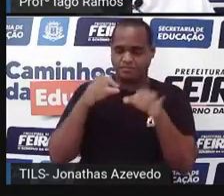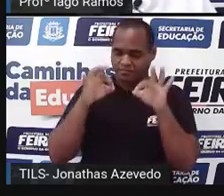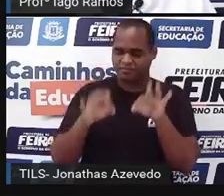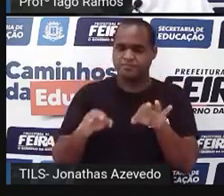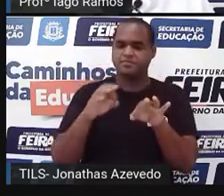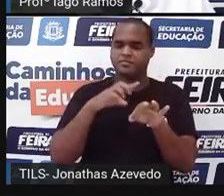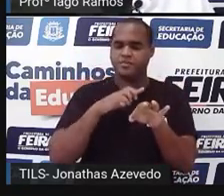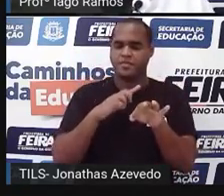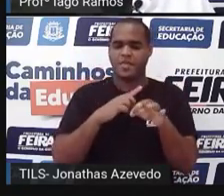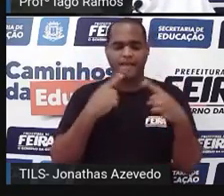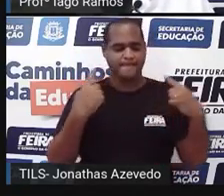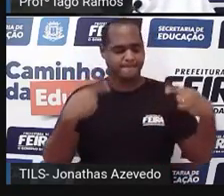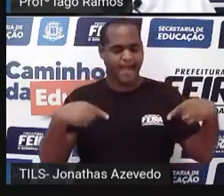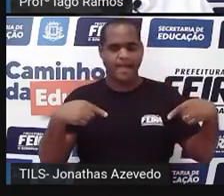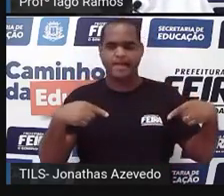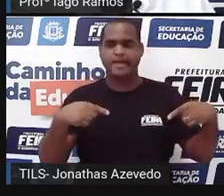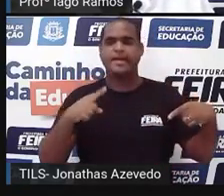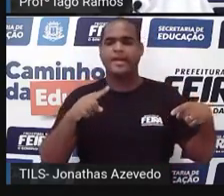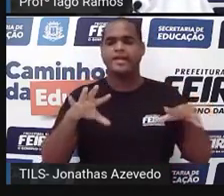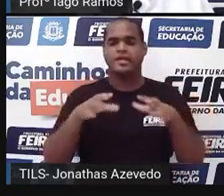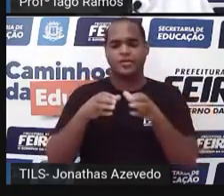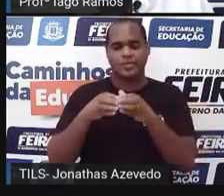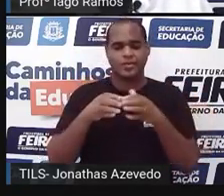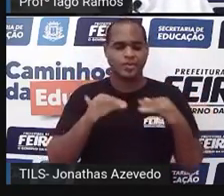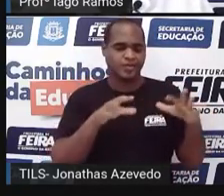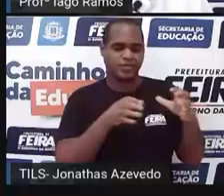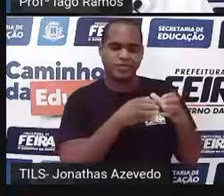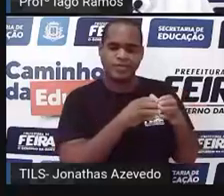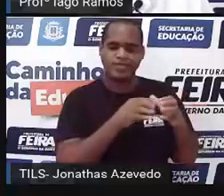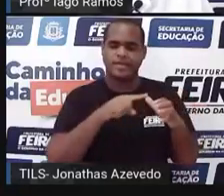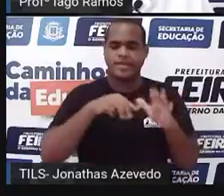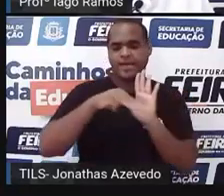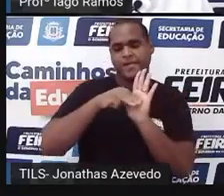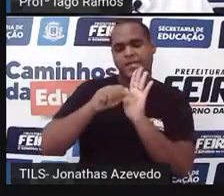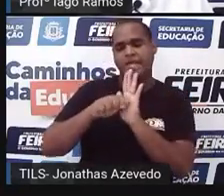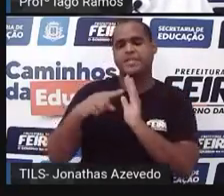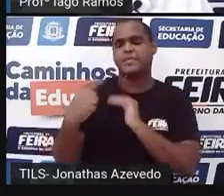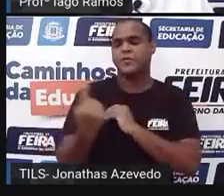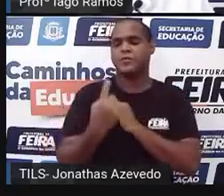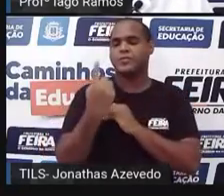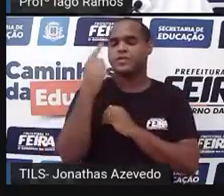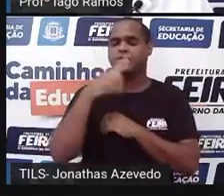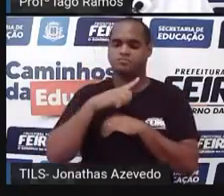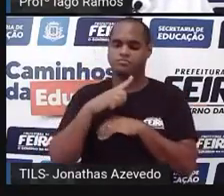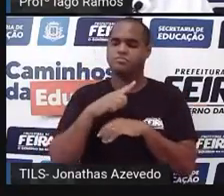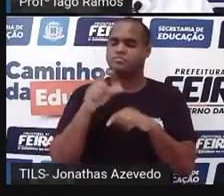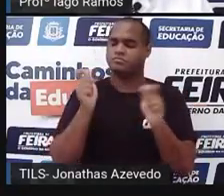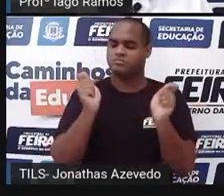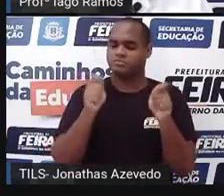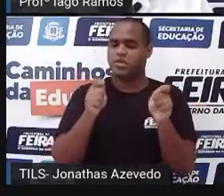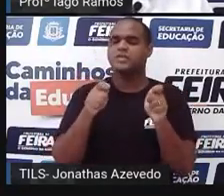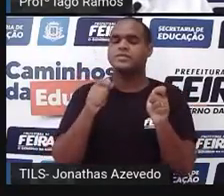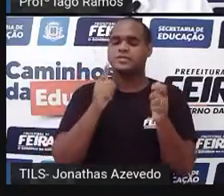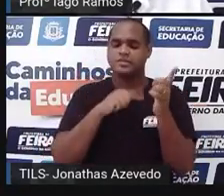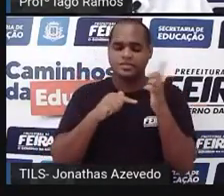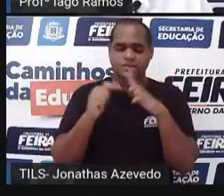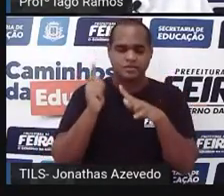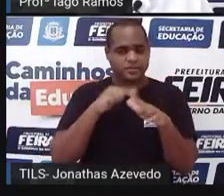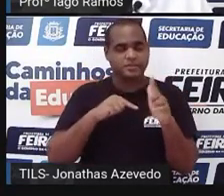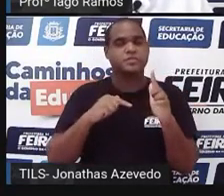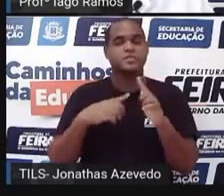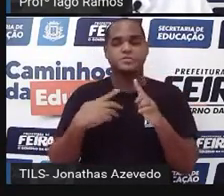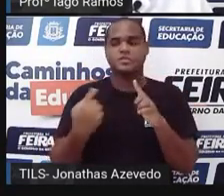certeza times adversários que tem uma média de altura Talvez um pouco maior né